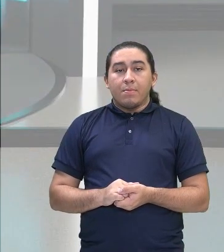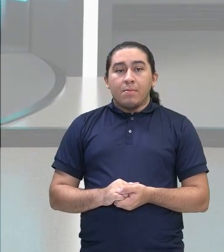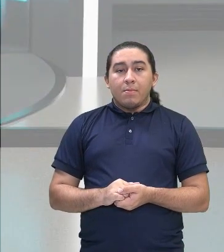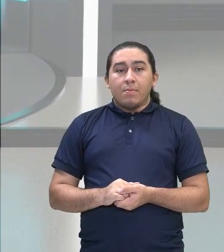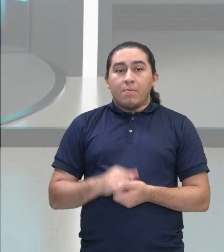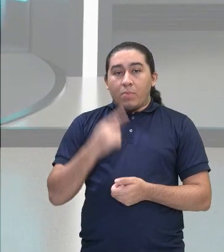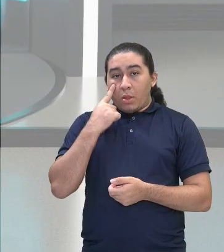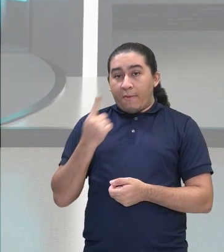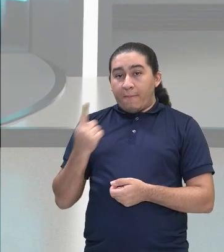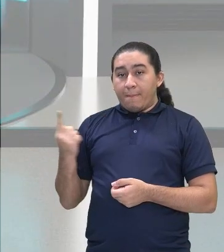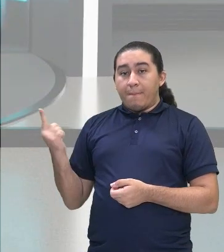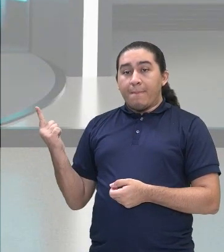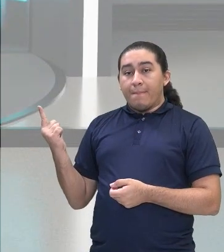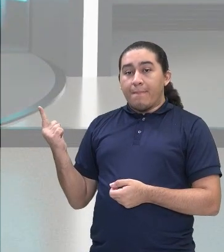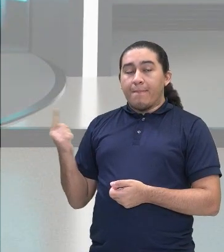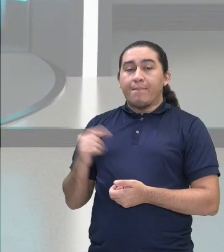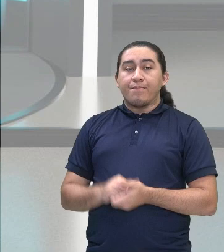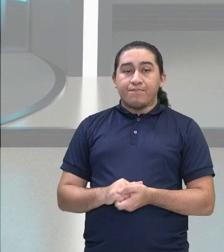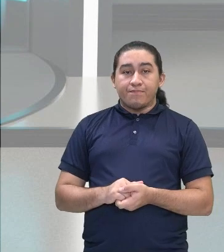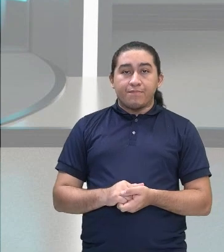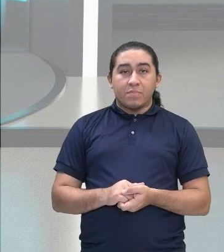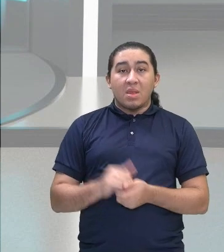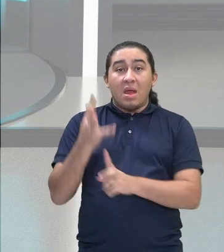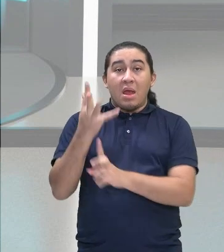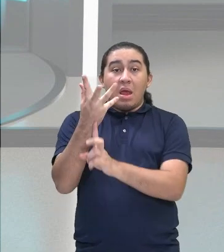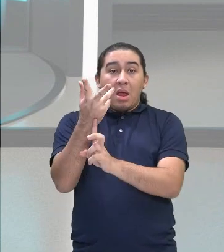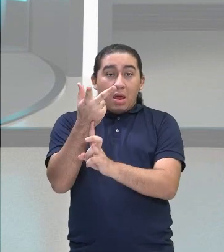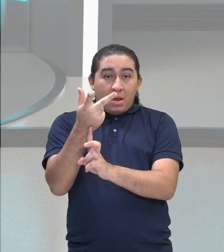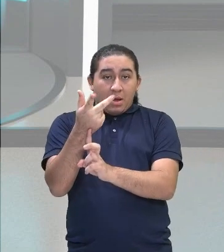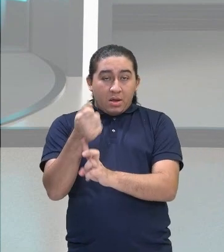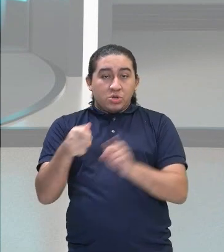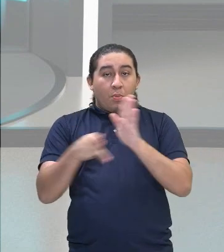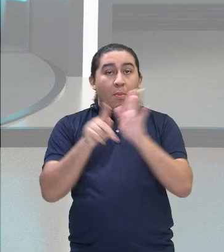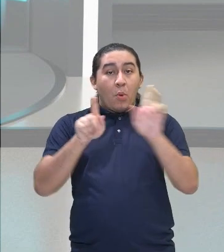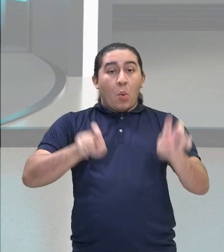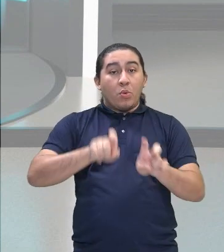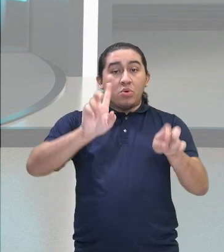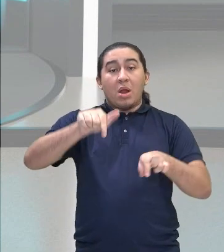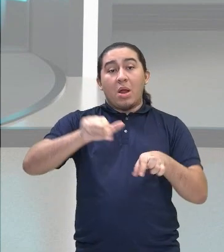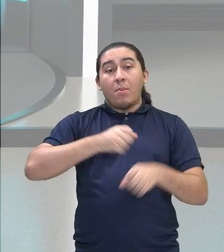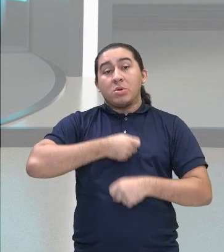A arte digital, a arte do computador, é uma expressão